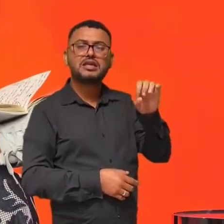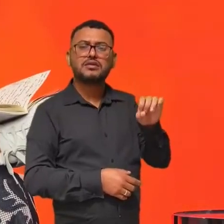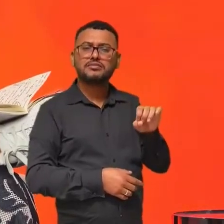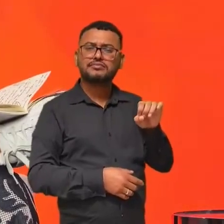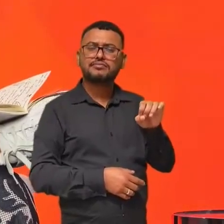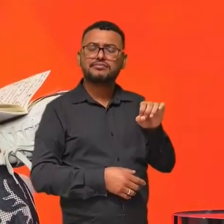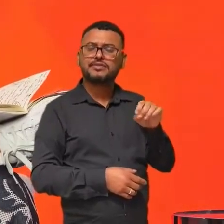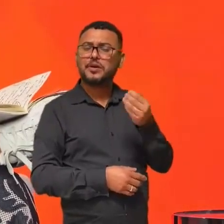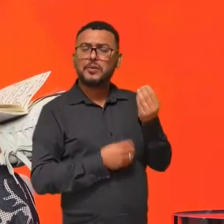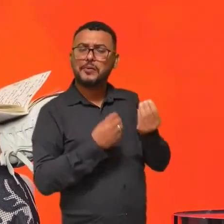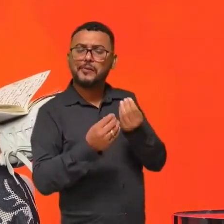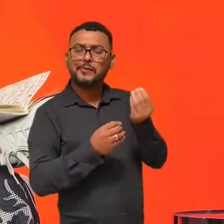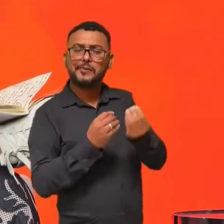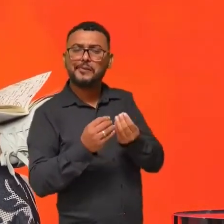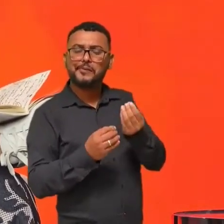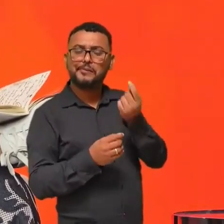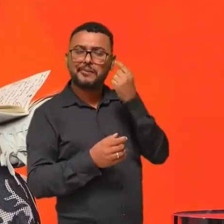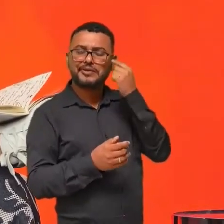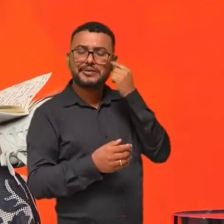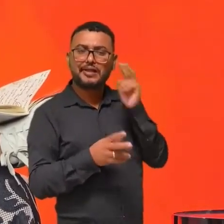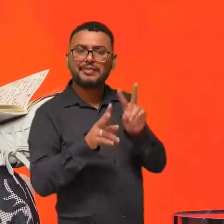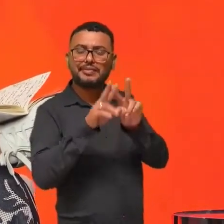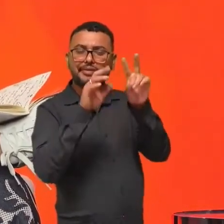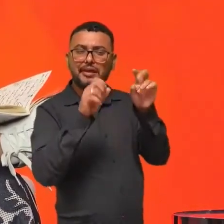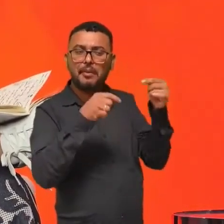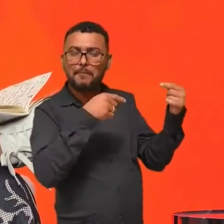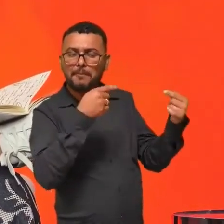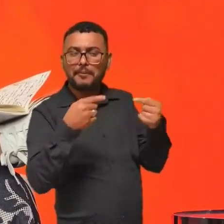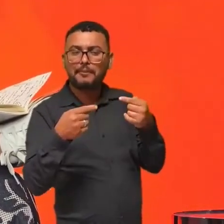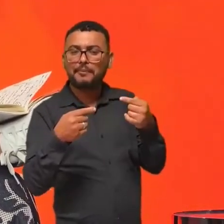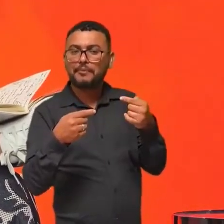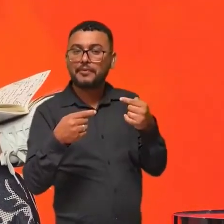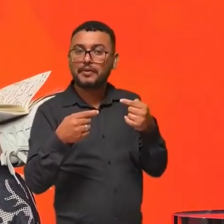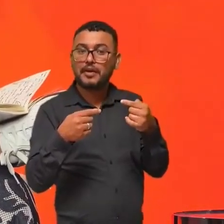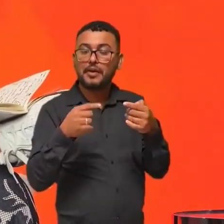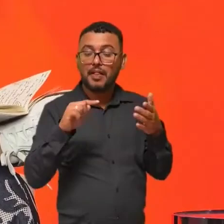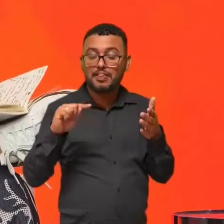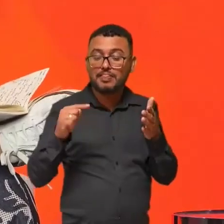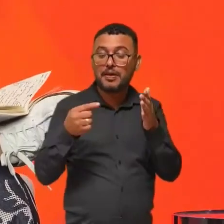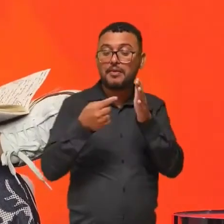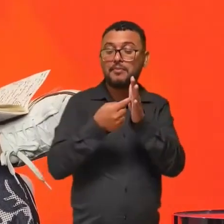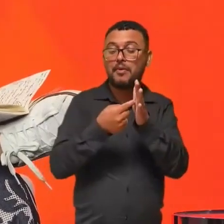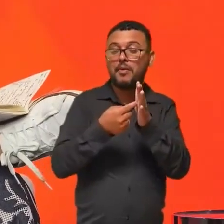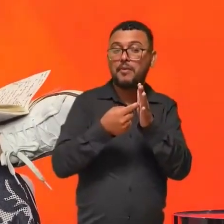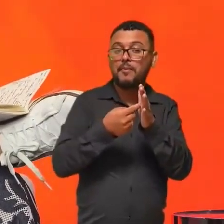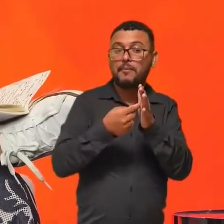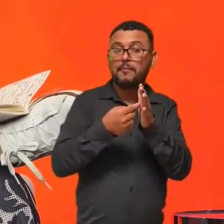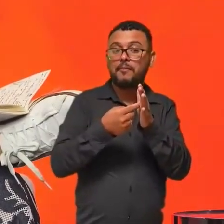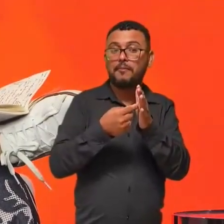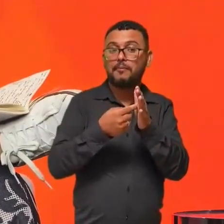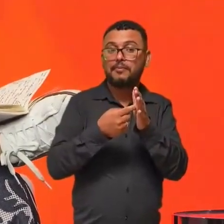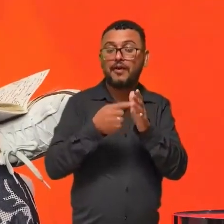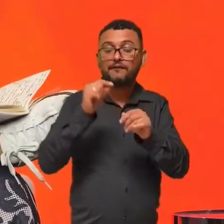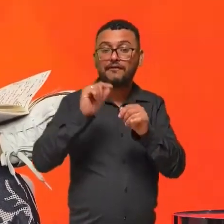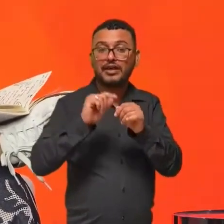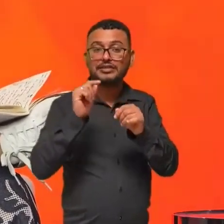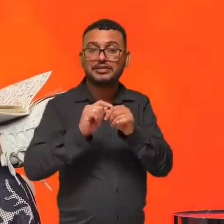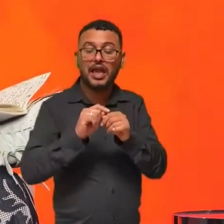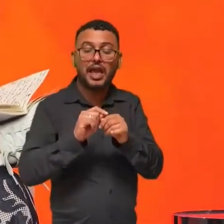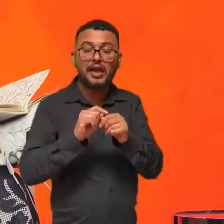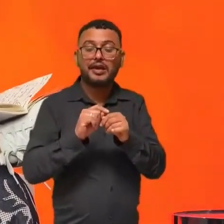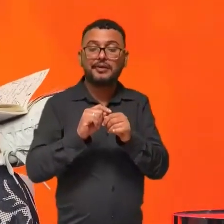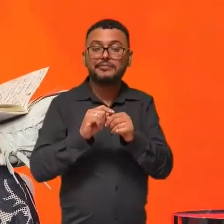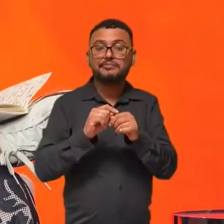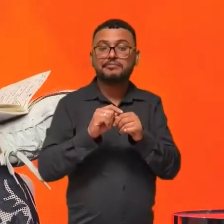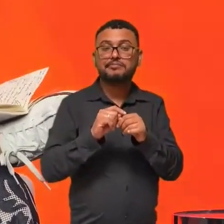pauta para, através dessa denúncia, de transformar isso em pauta, fazer com que o olhar das pessoas